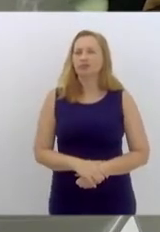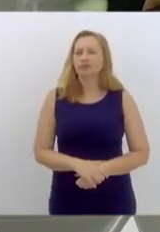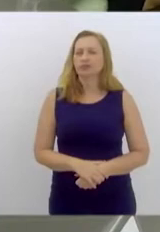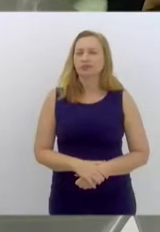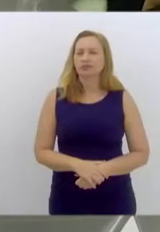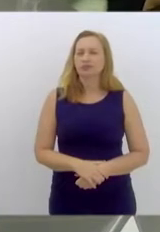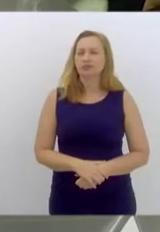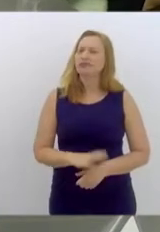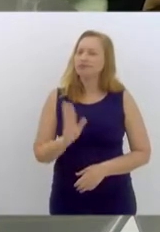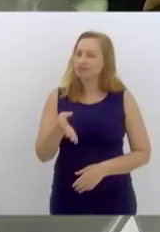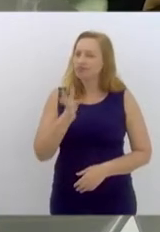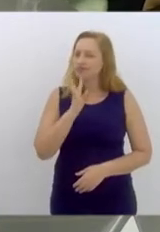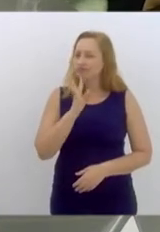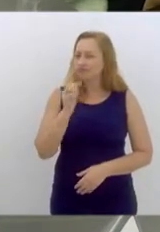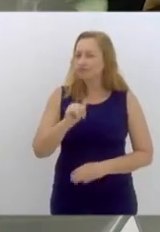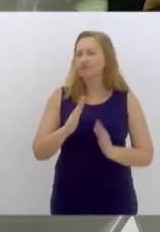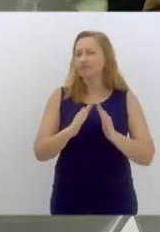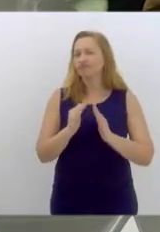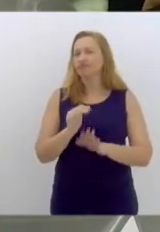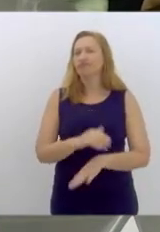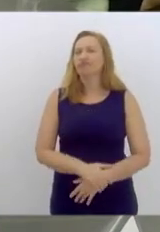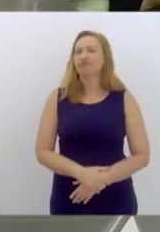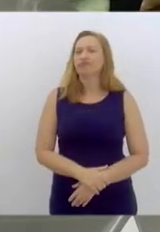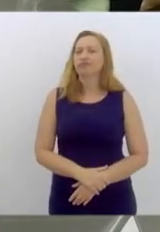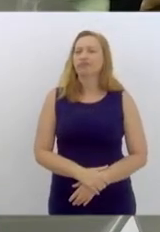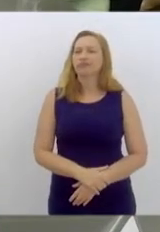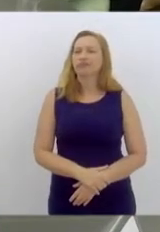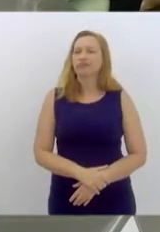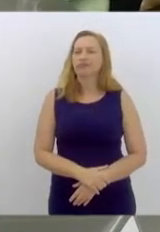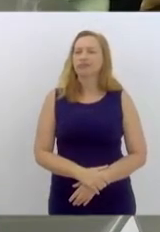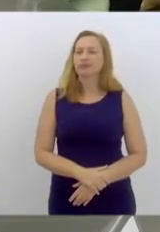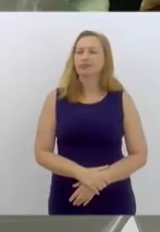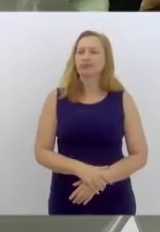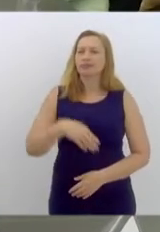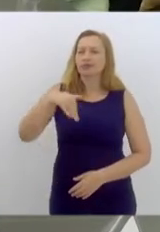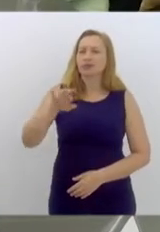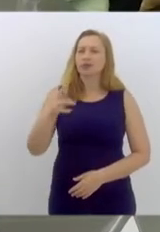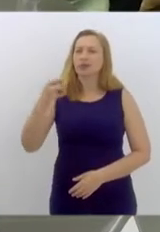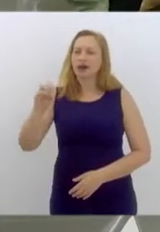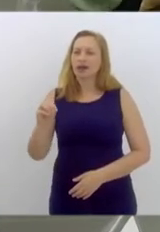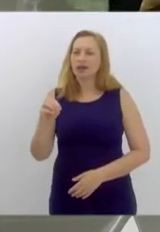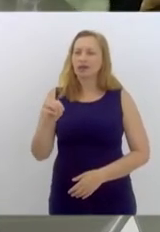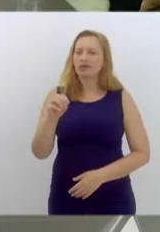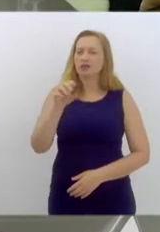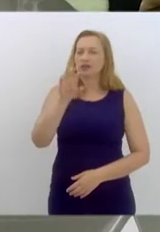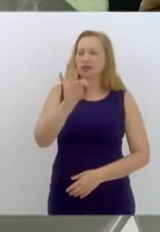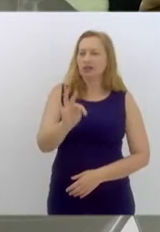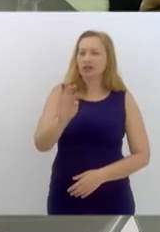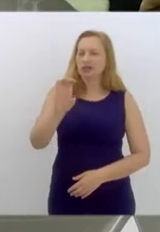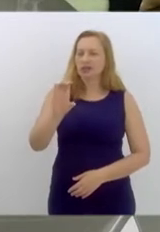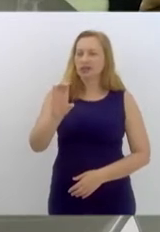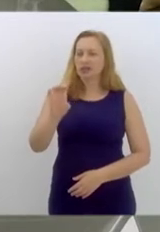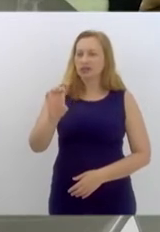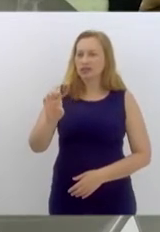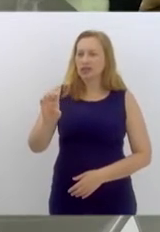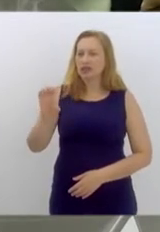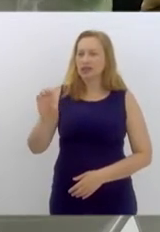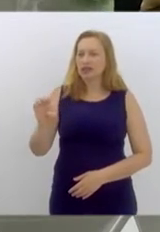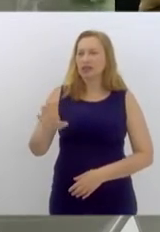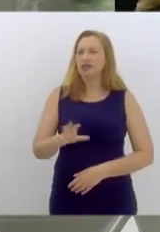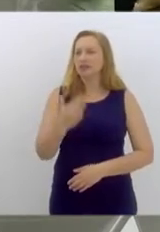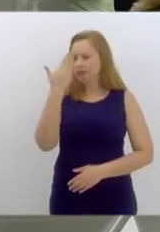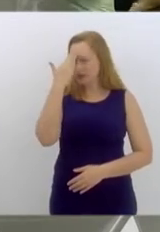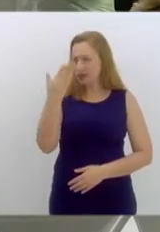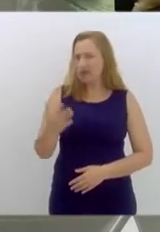Aliás, já é conhecido aqui na casa. O Márcio Eugênio, do TCE. Obrigado, Márcio, por